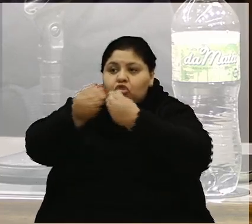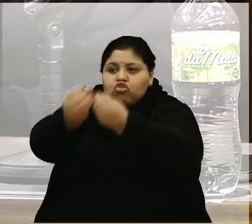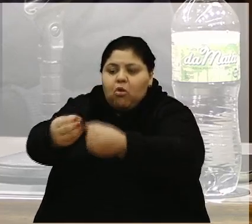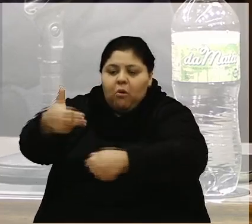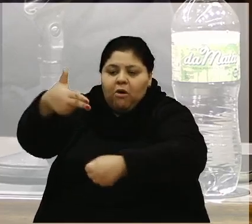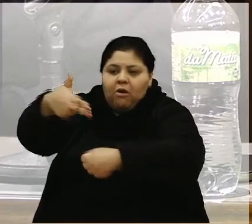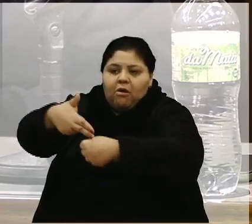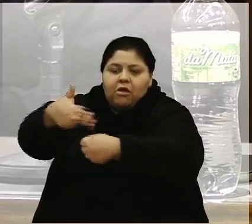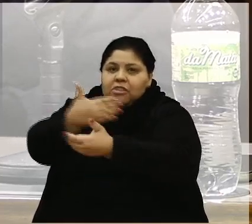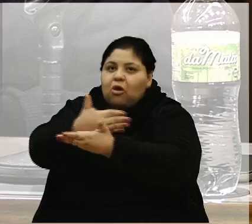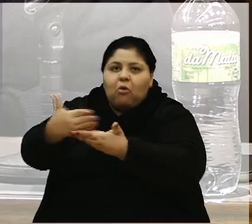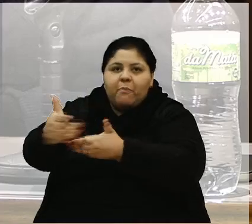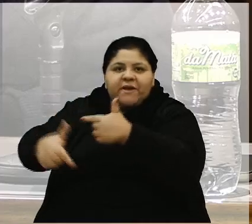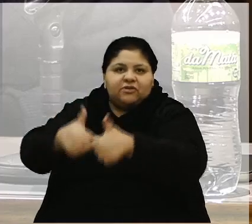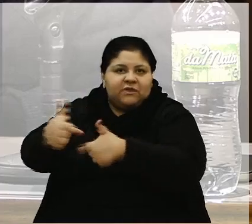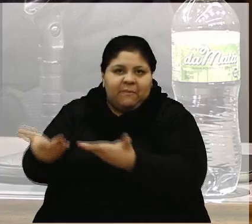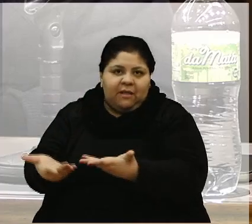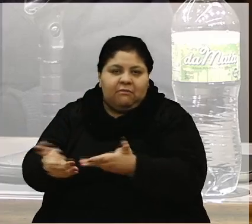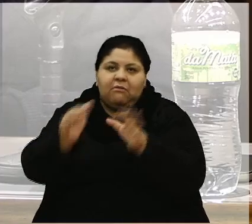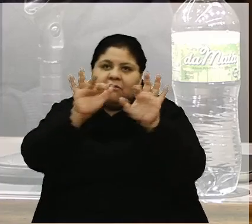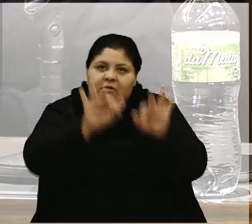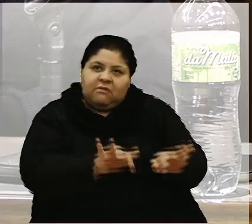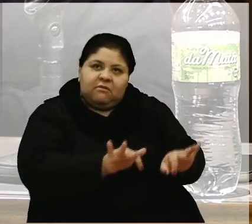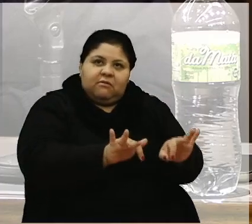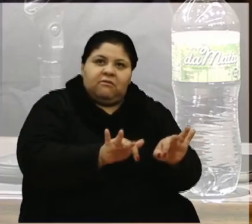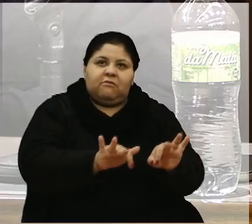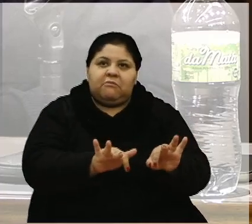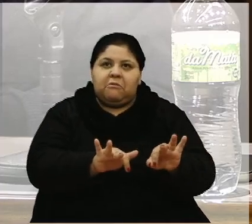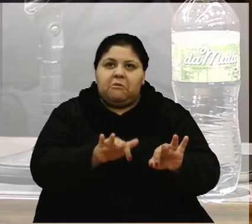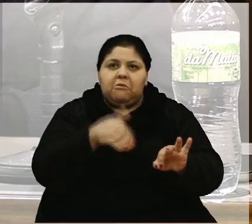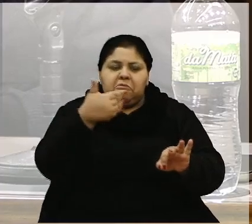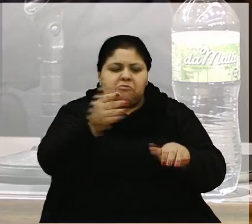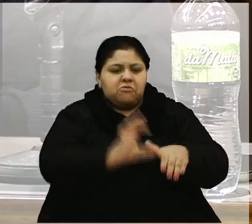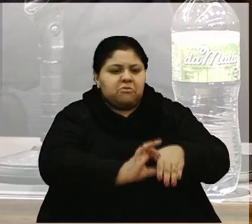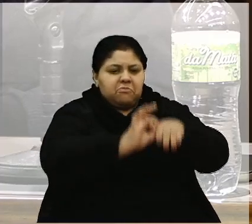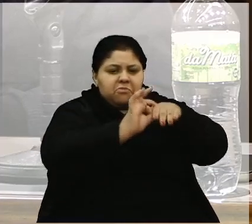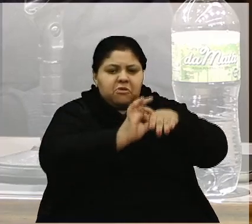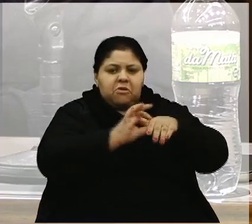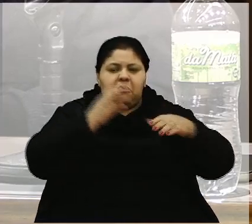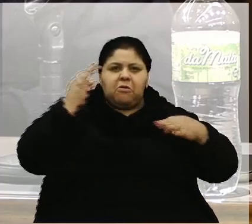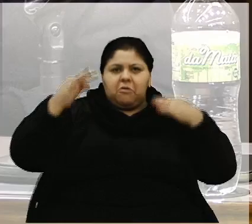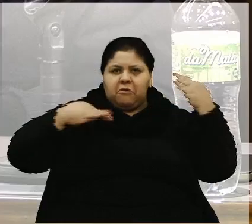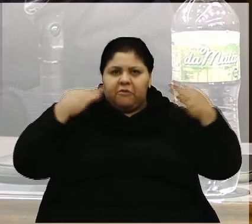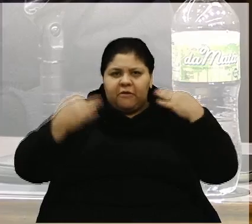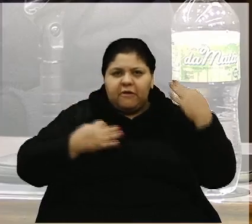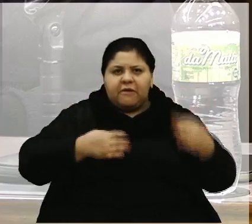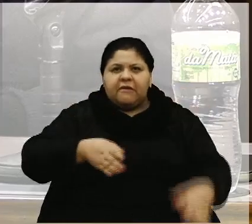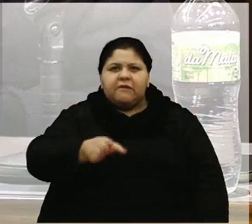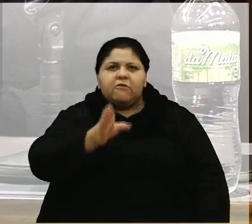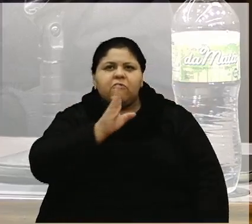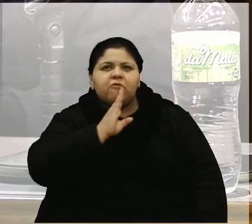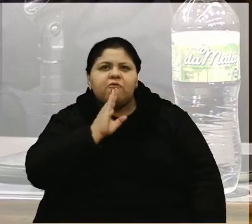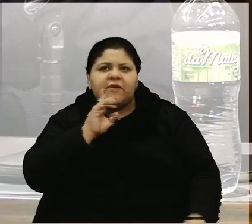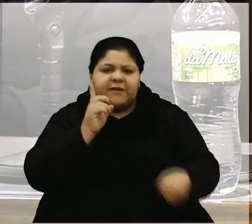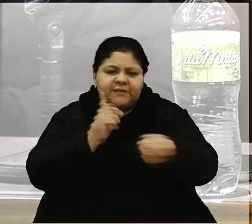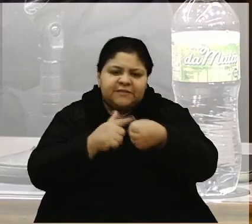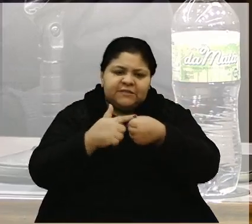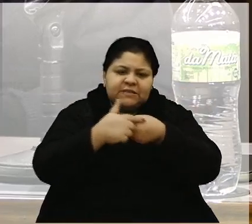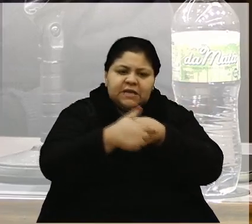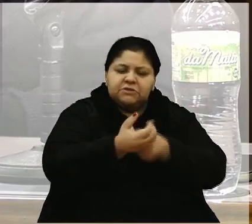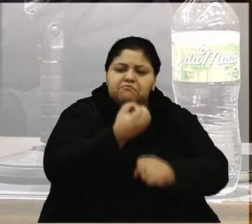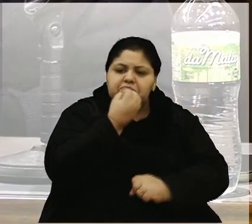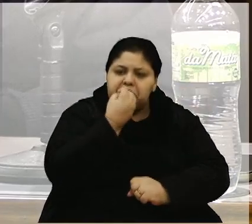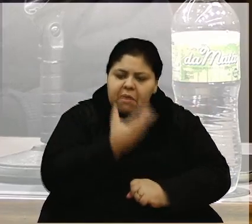as máquinas. Para concluir, vereador, o senhor que é mestre em turismo, que entende muito bem a cidade, conhece os cantos da nossa